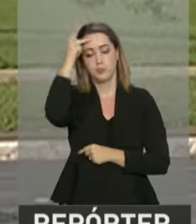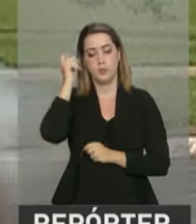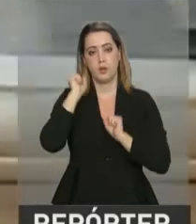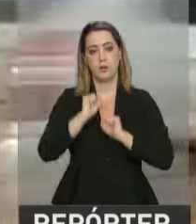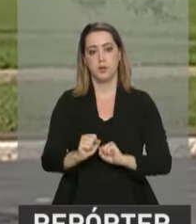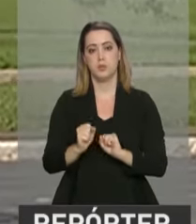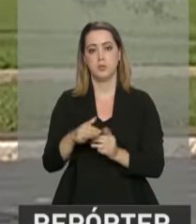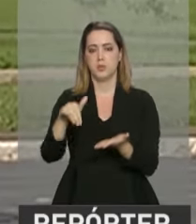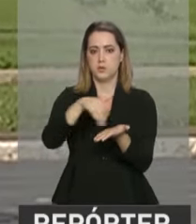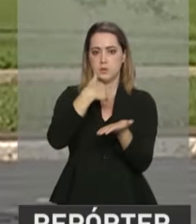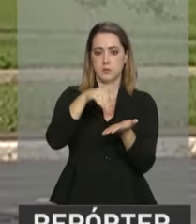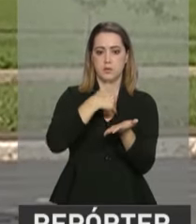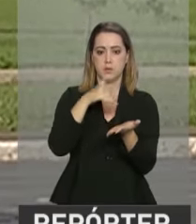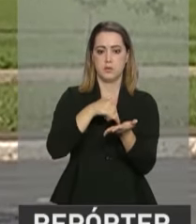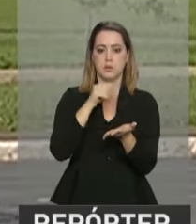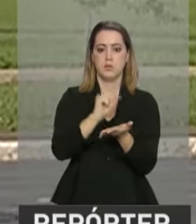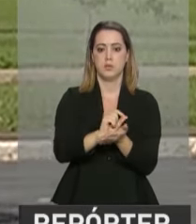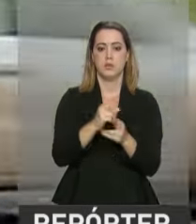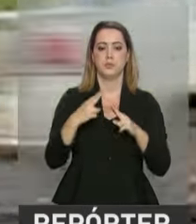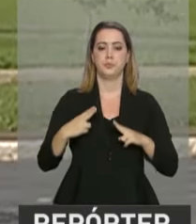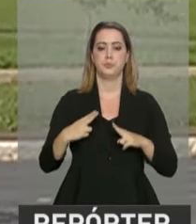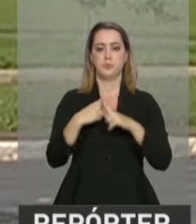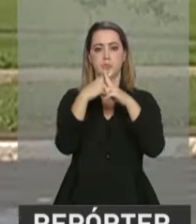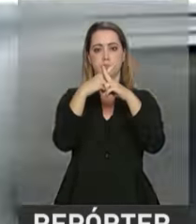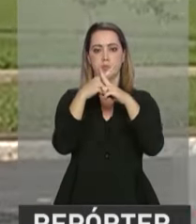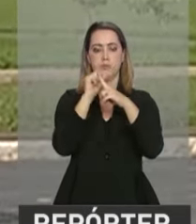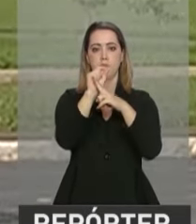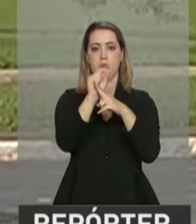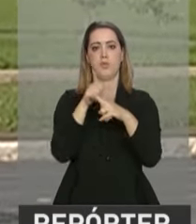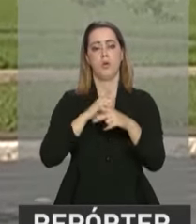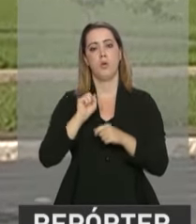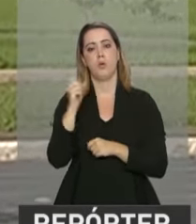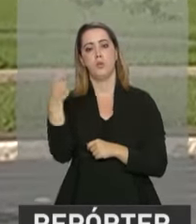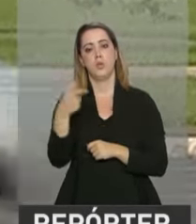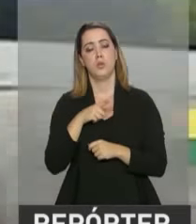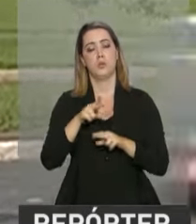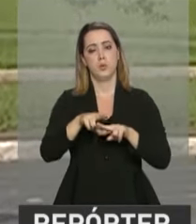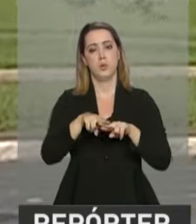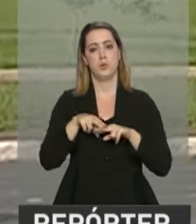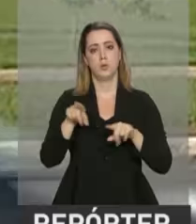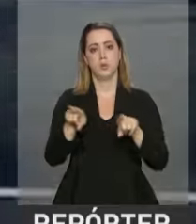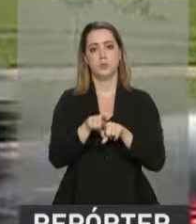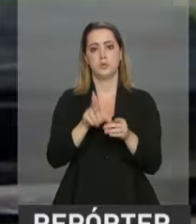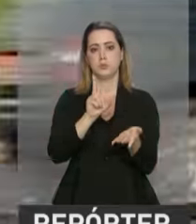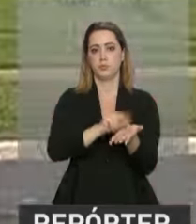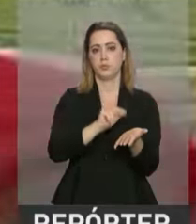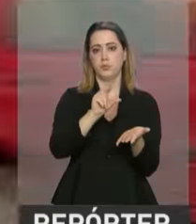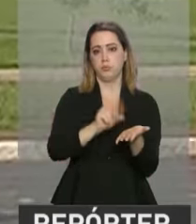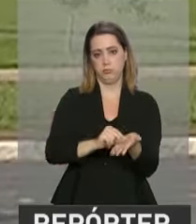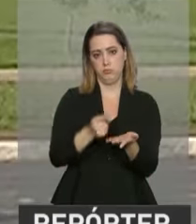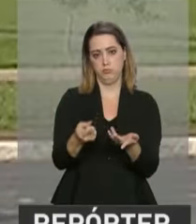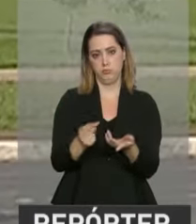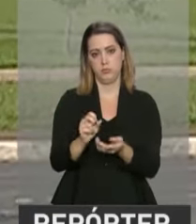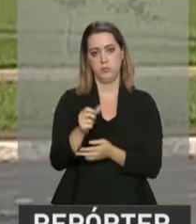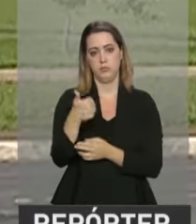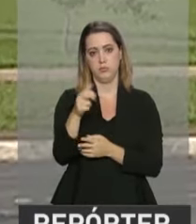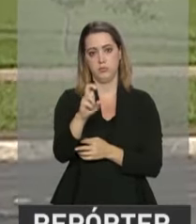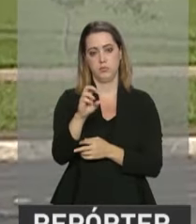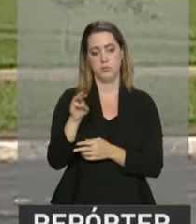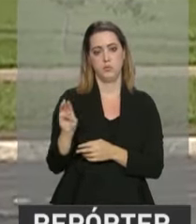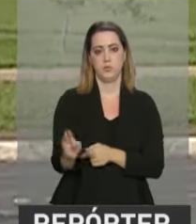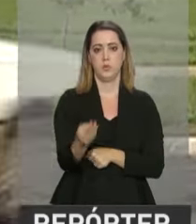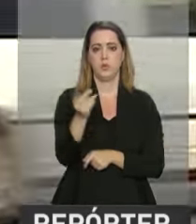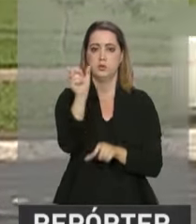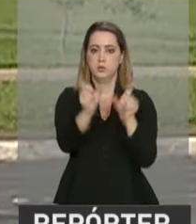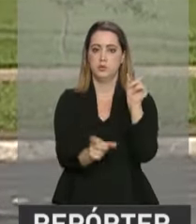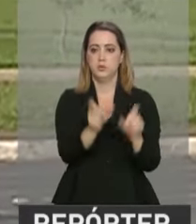ser feita por meio da página da Caixa Econômica Federal na internet ou por meio de aplicativo. Cerca de 15 milhões